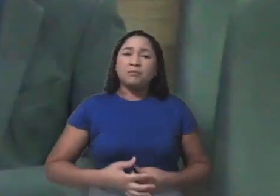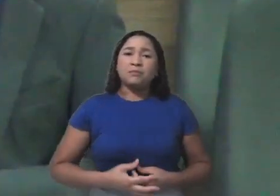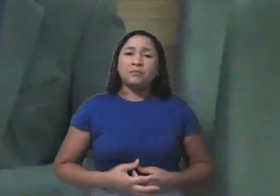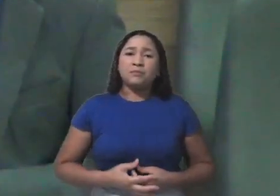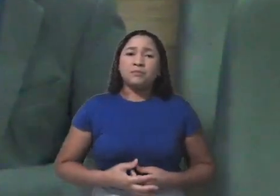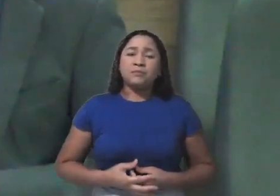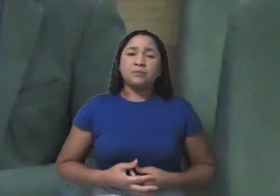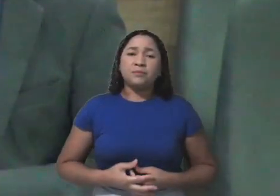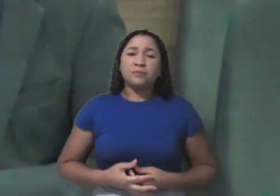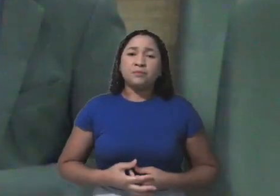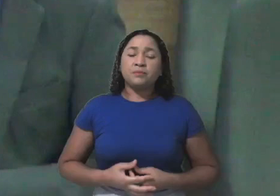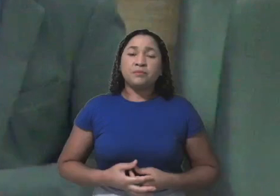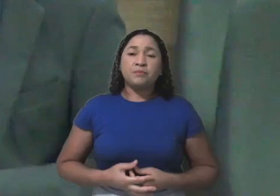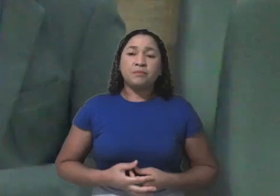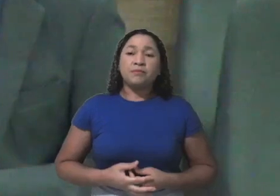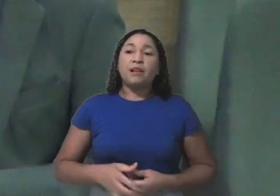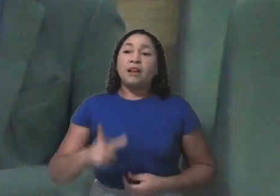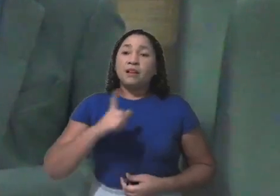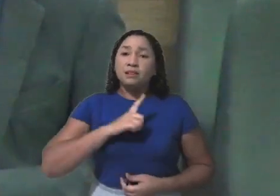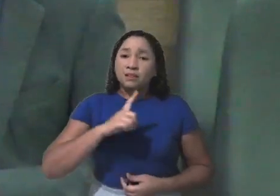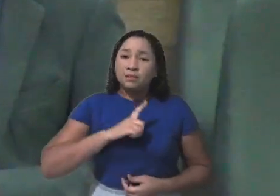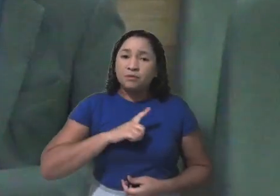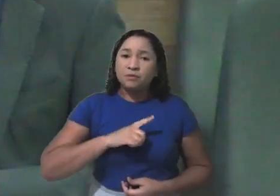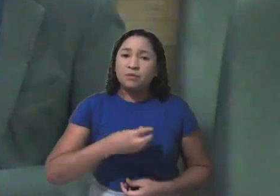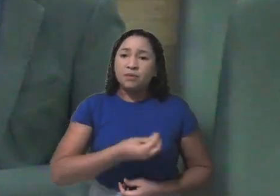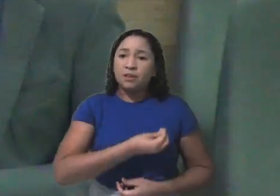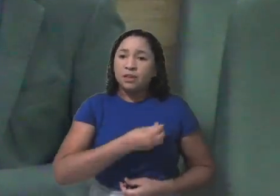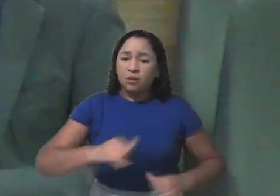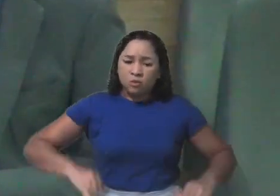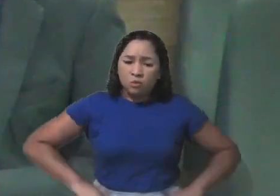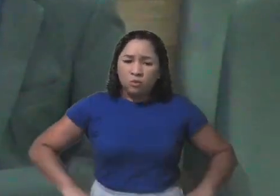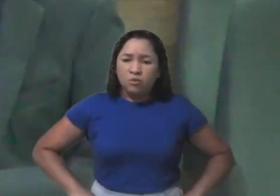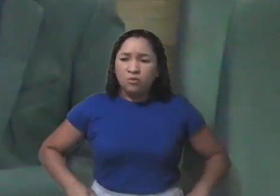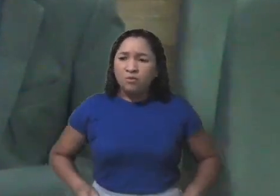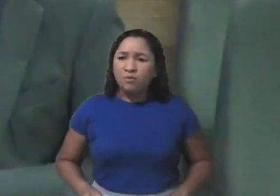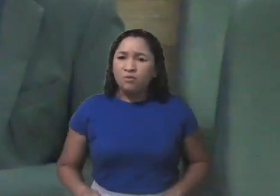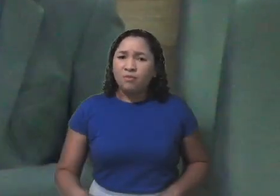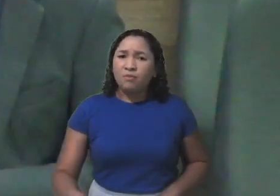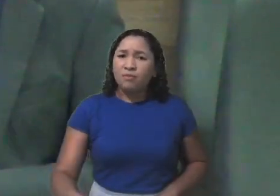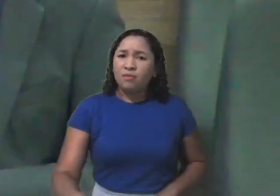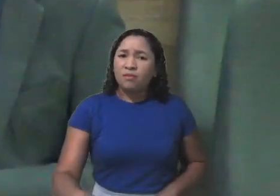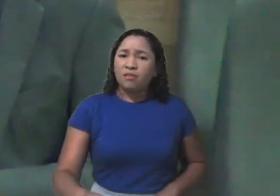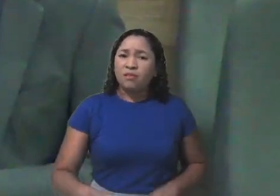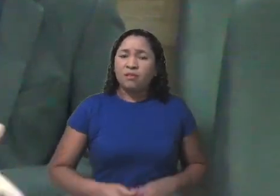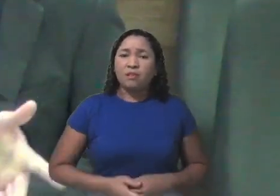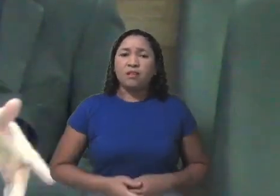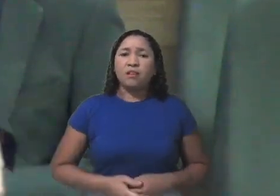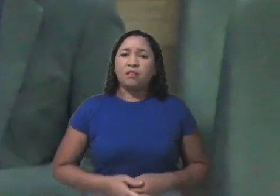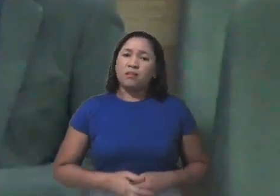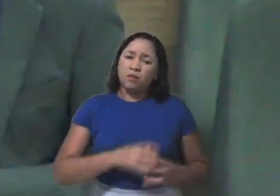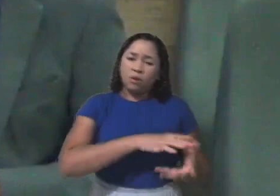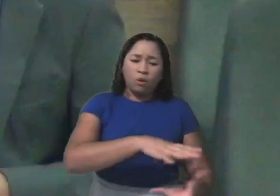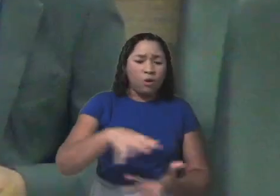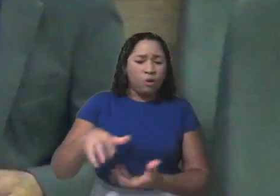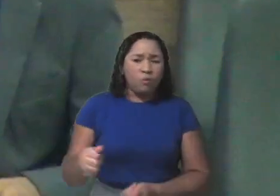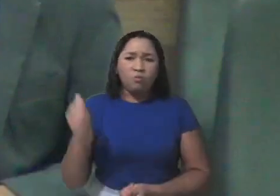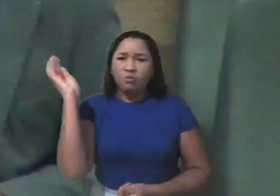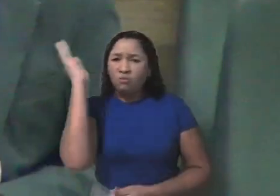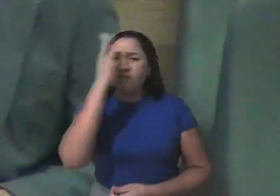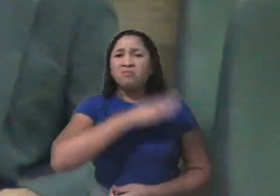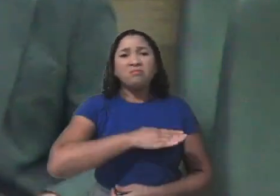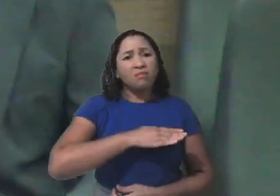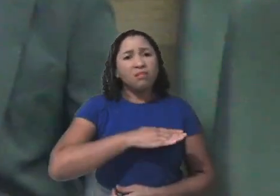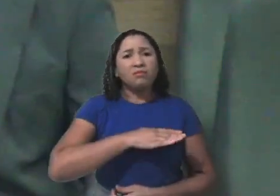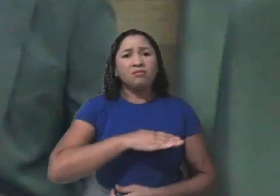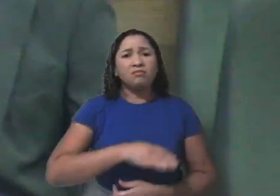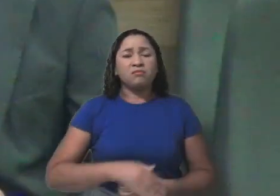universo. Se houvesse sofrimento eterno, haveria mal no universo. Ora, e como o